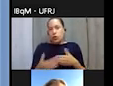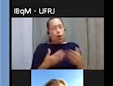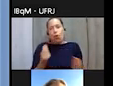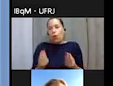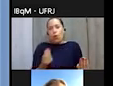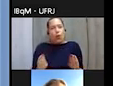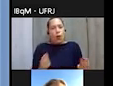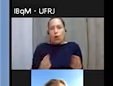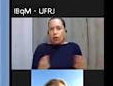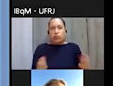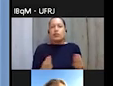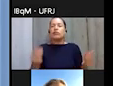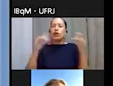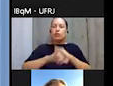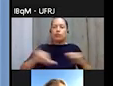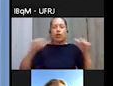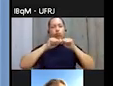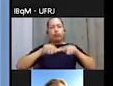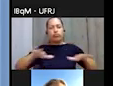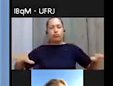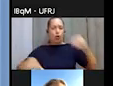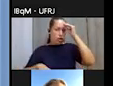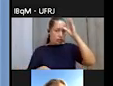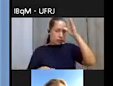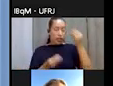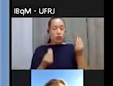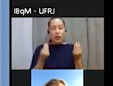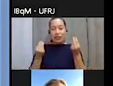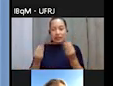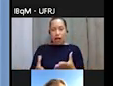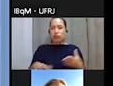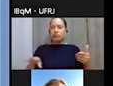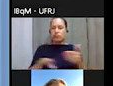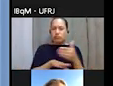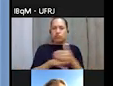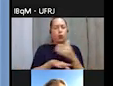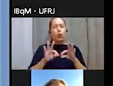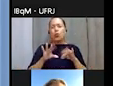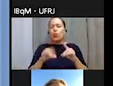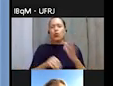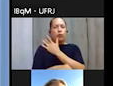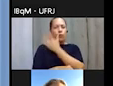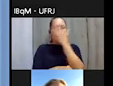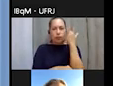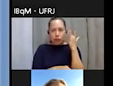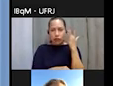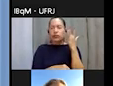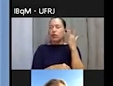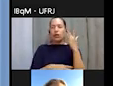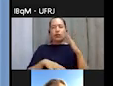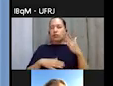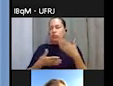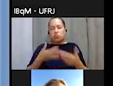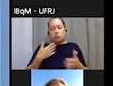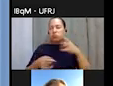e da difusão do conhecimento, garantir o acesso a todas as pessoas dos elementos naturais que possuem